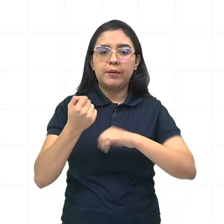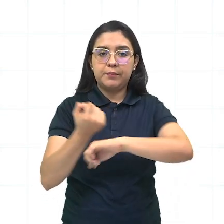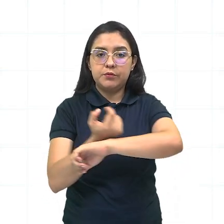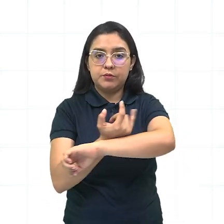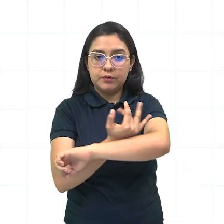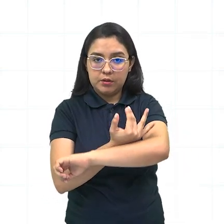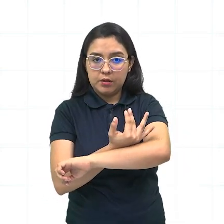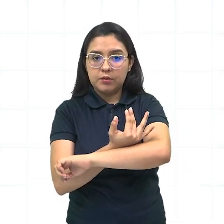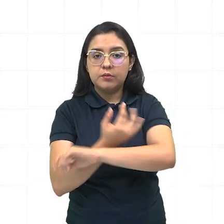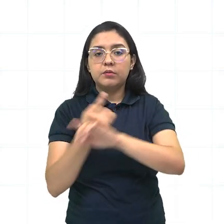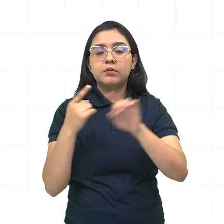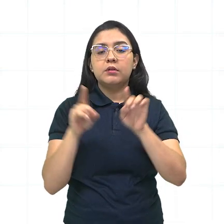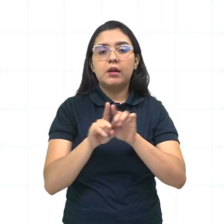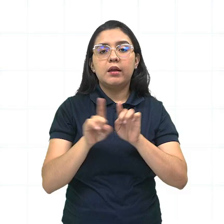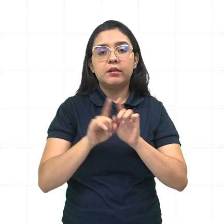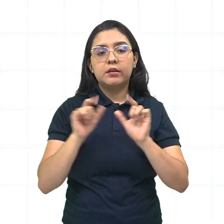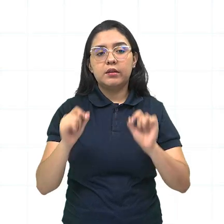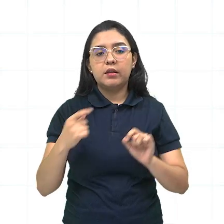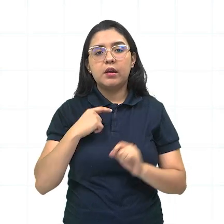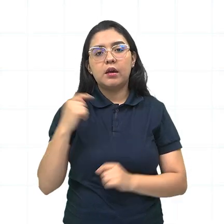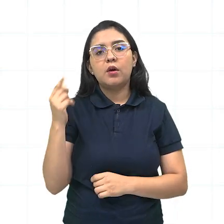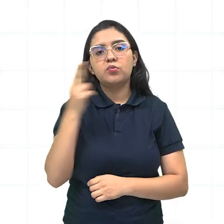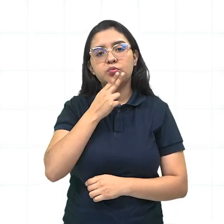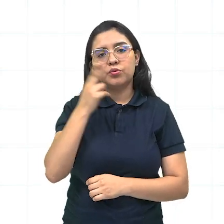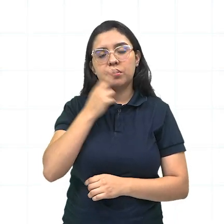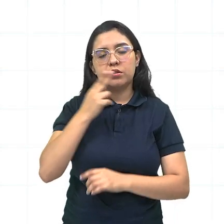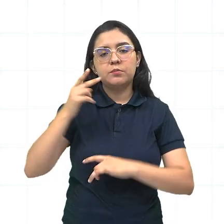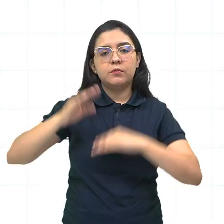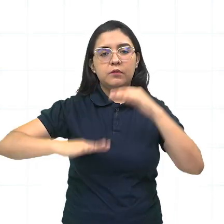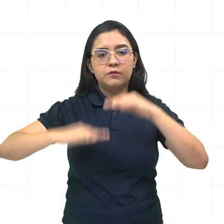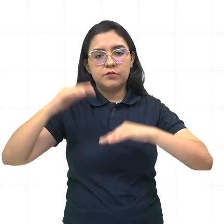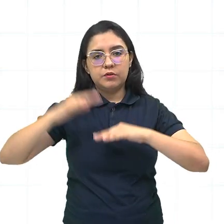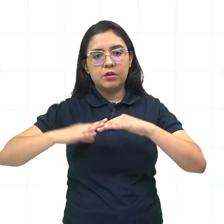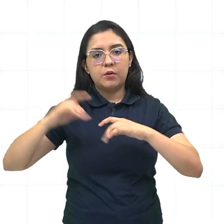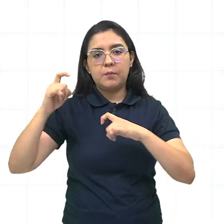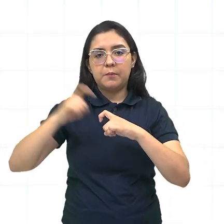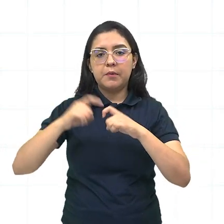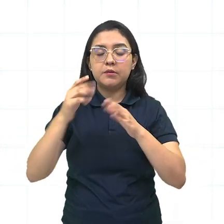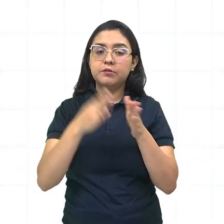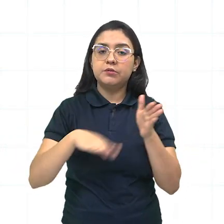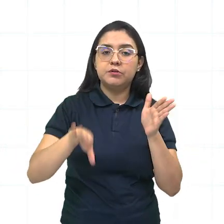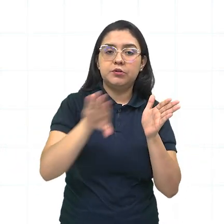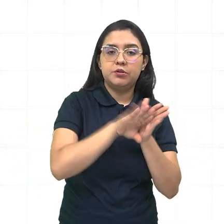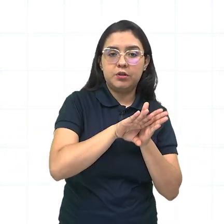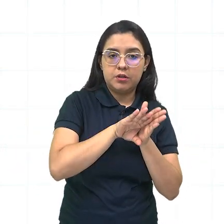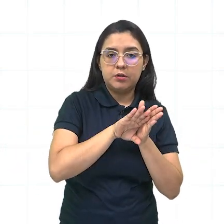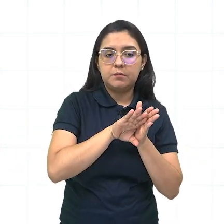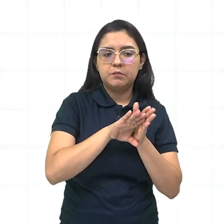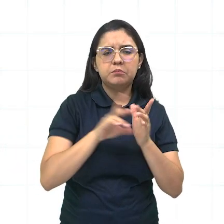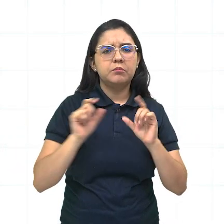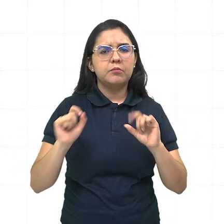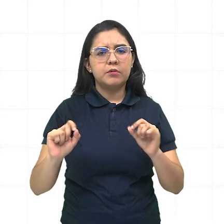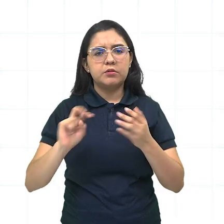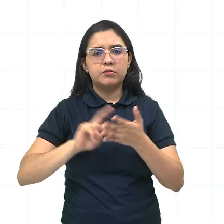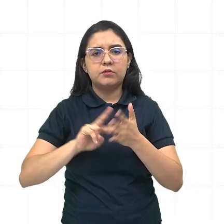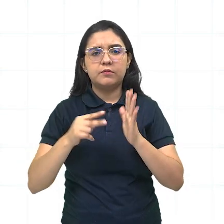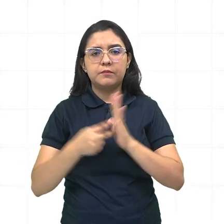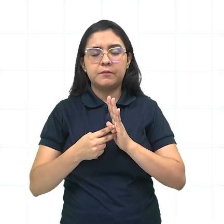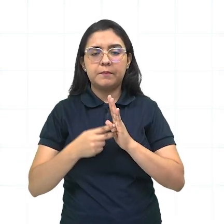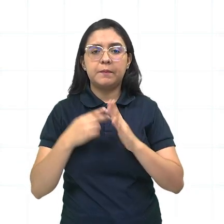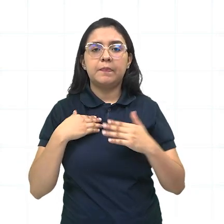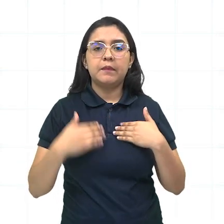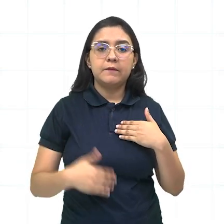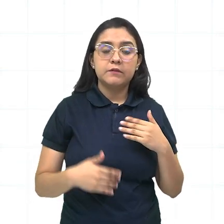físico até a chegada de ajuda profissional. E o que seria esse suporte emocional e físico? O físico